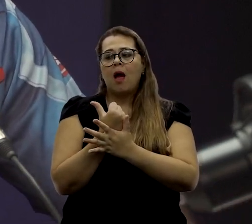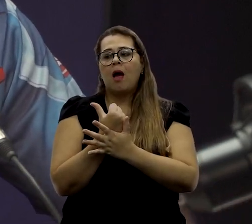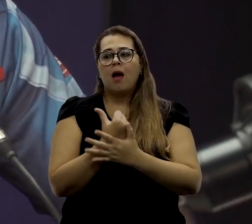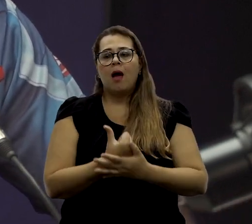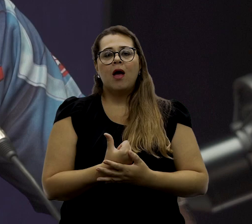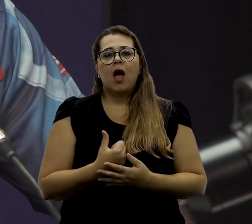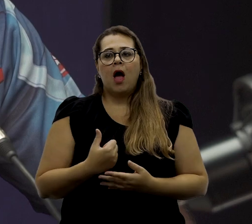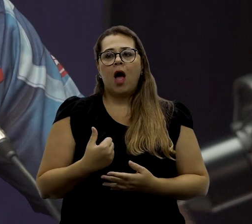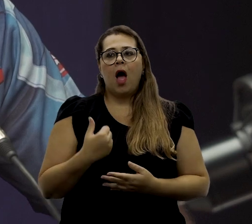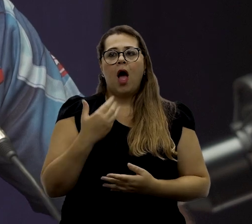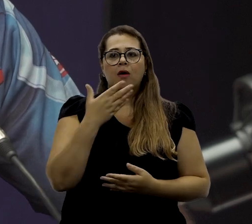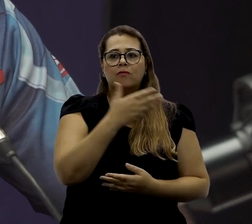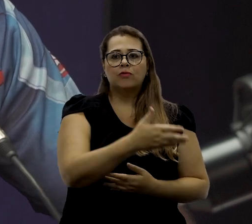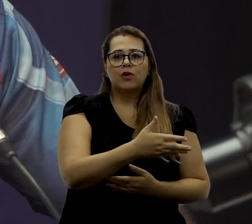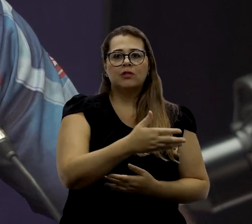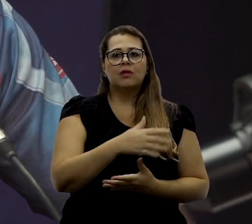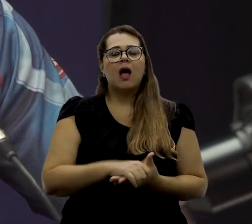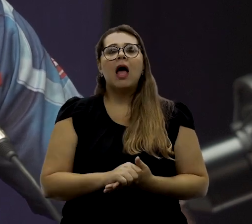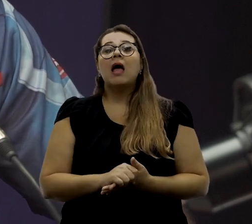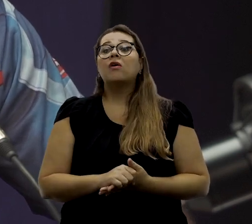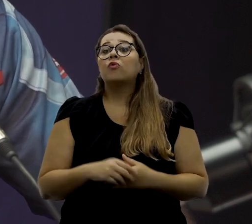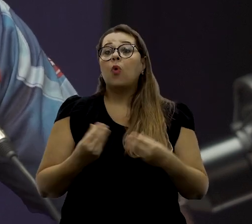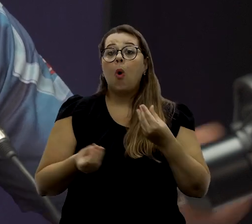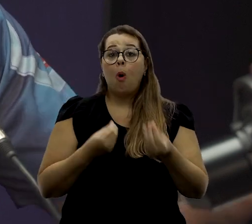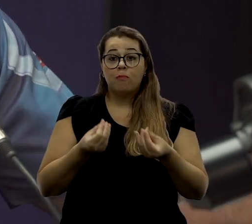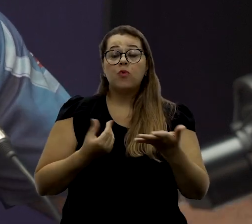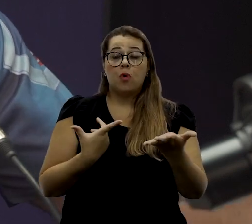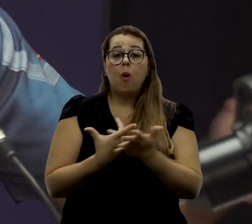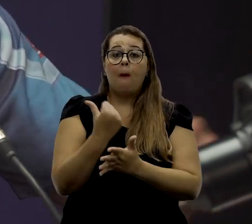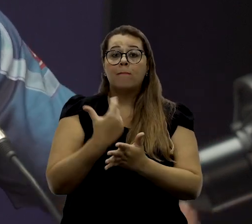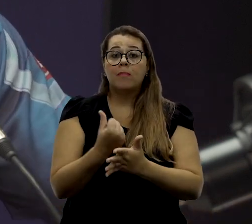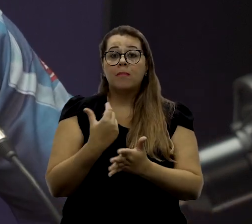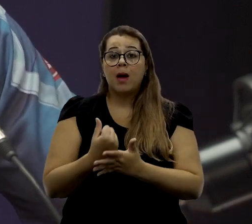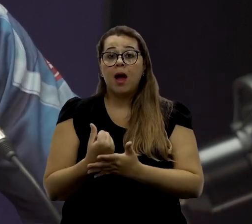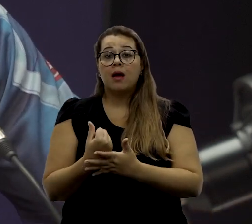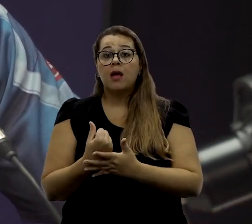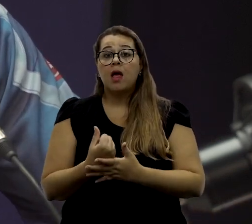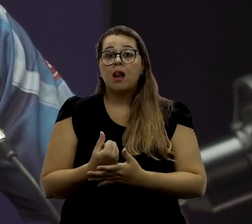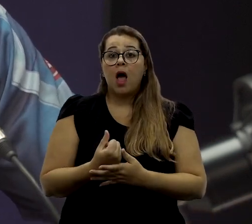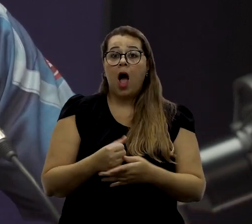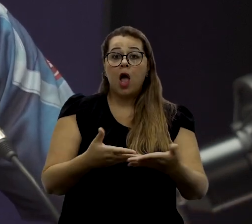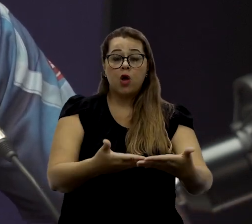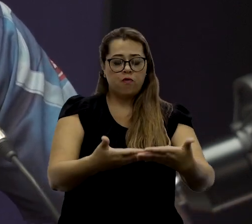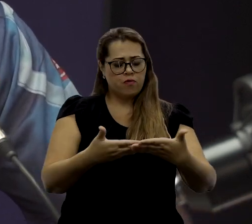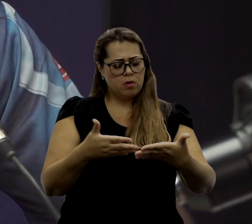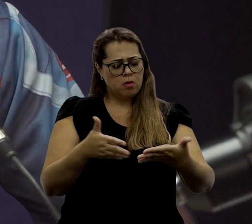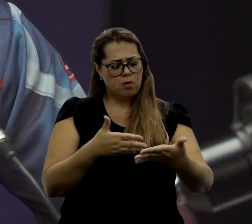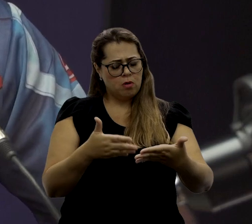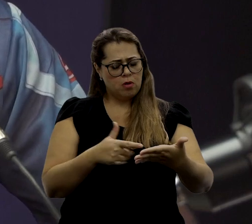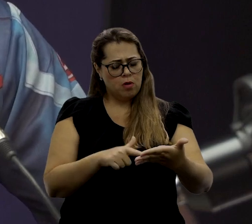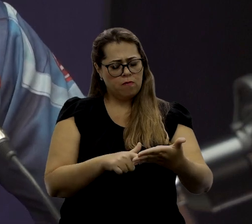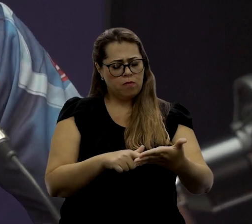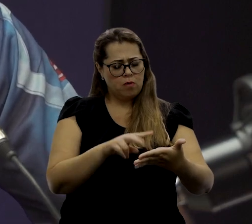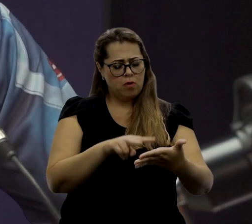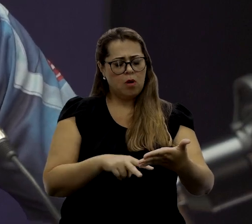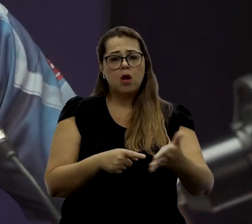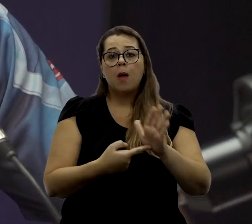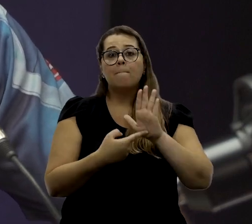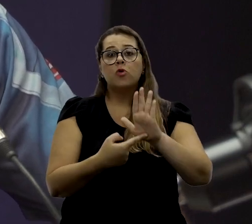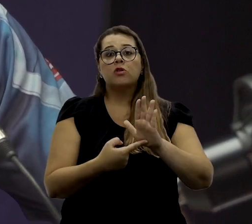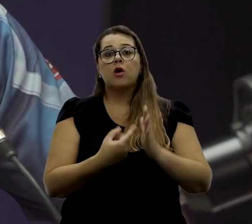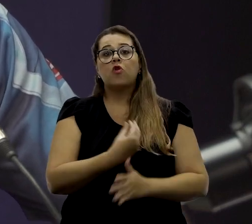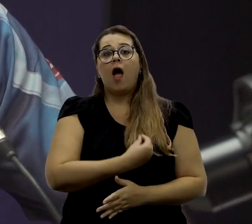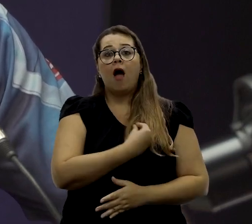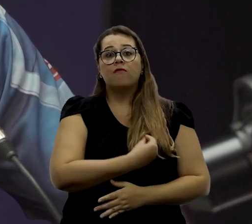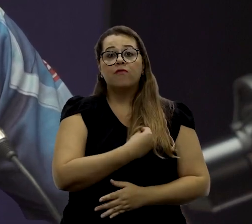forte, que eu queria tomar com os remédios para acabar com a minha vida. Quando eu comprei a bebida, quando eu retornei no carro, eu vi um livro de Augusto Cury, que fala que a